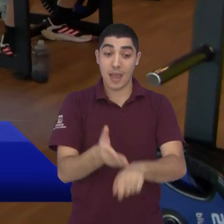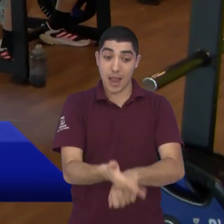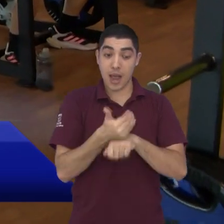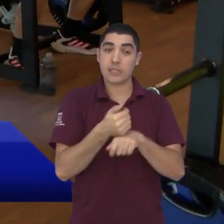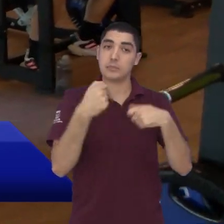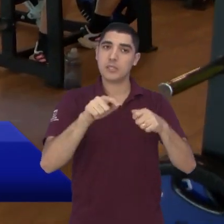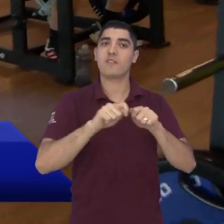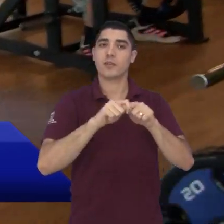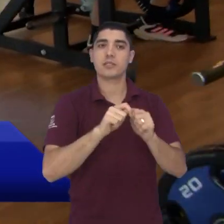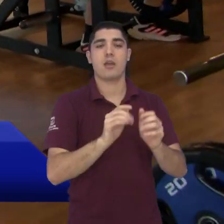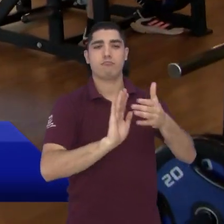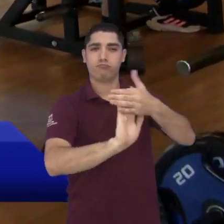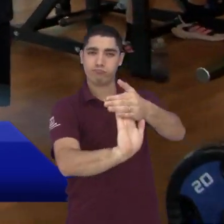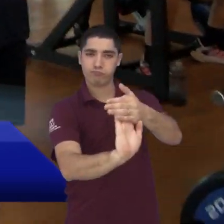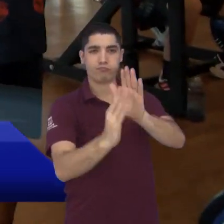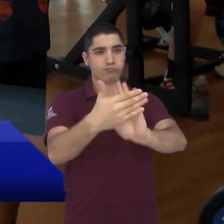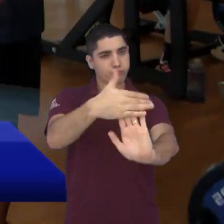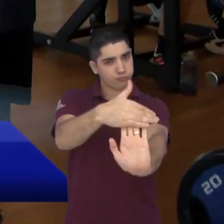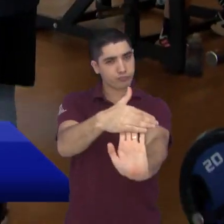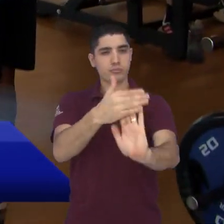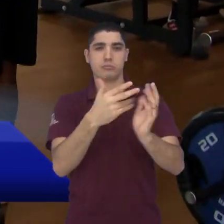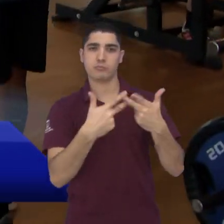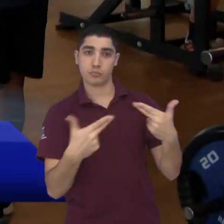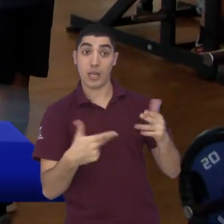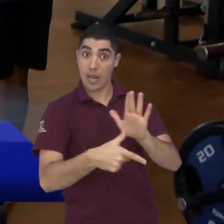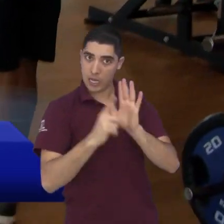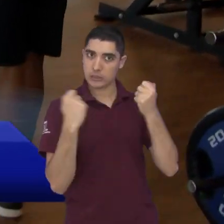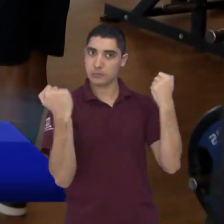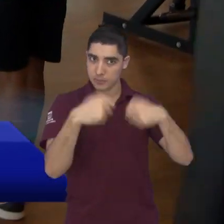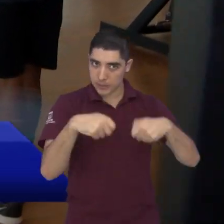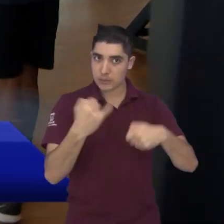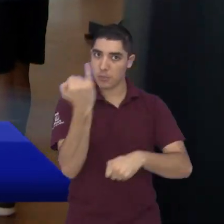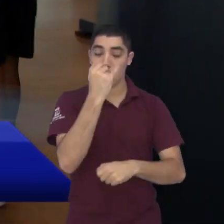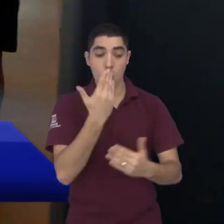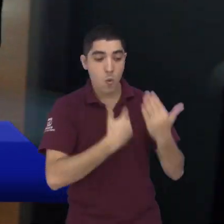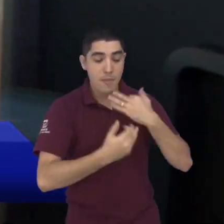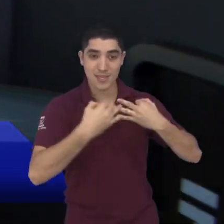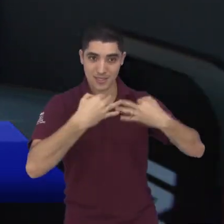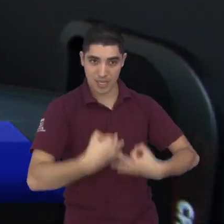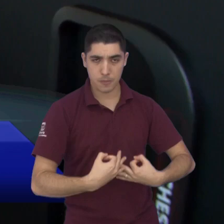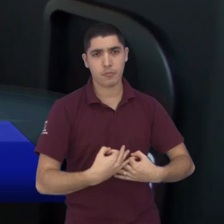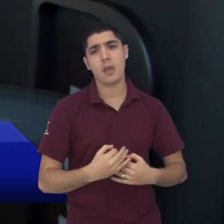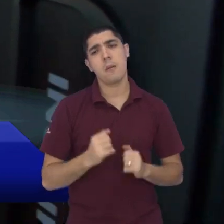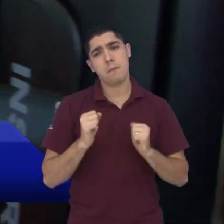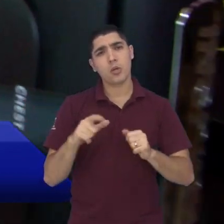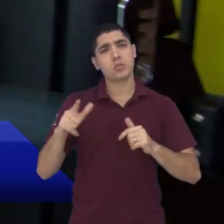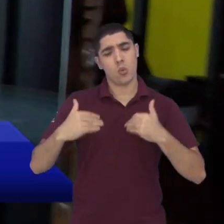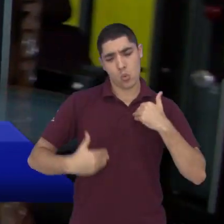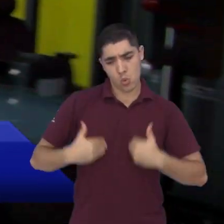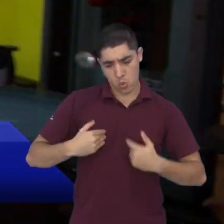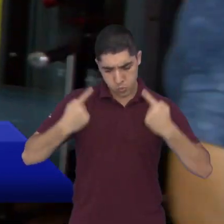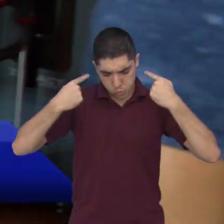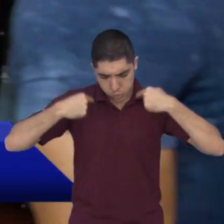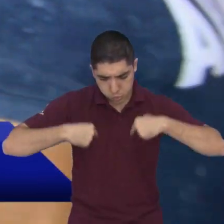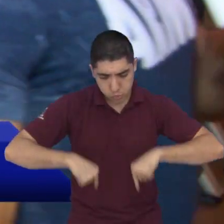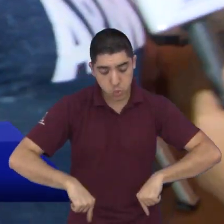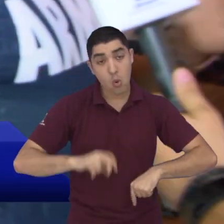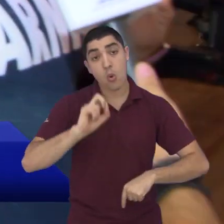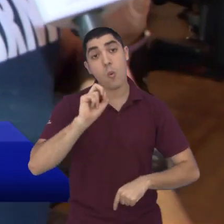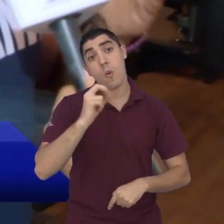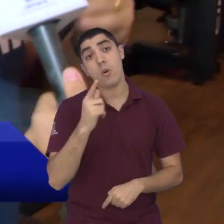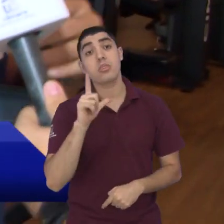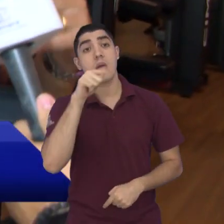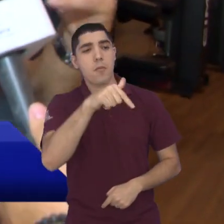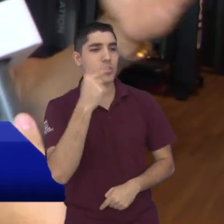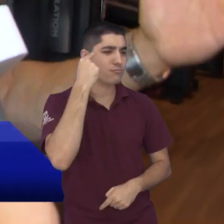iniciar um pré-alongamento E aí executar o treino né no isso pode ser um treino full Body que é o corpo inteiro depois ele